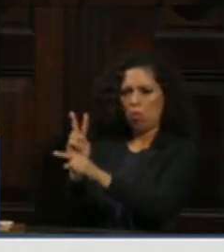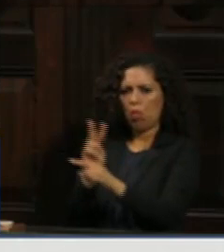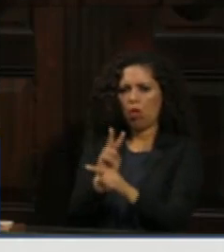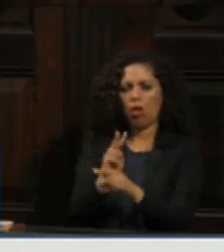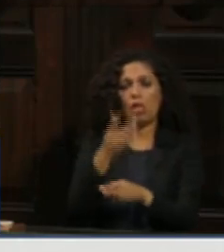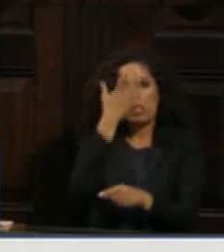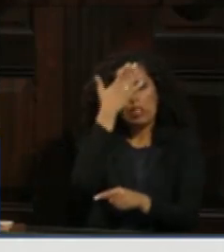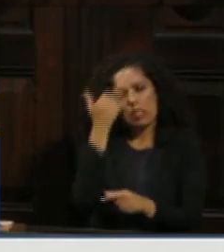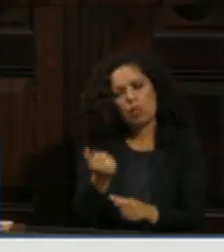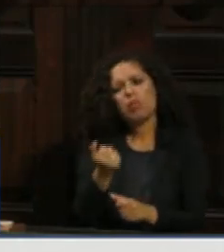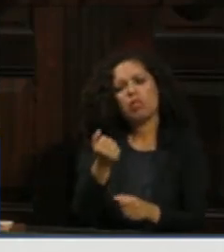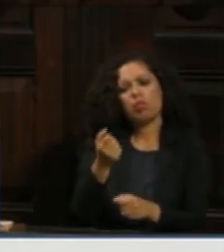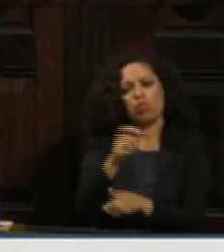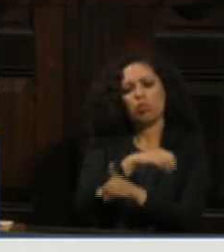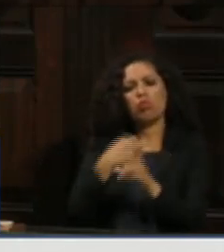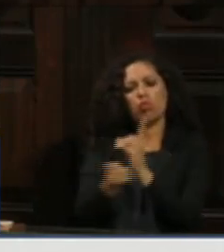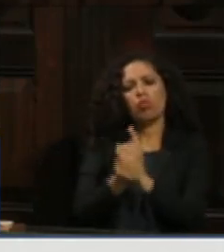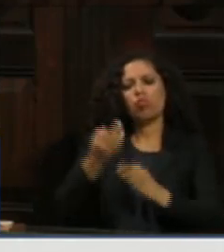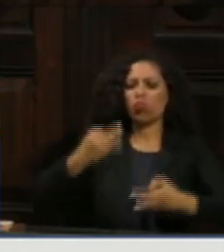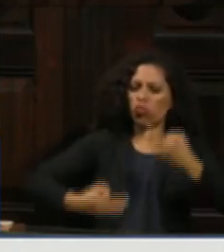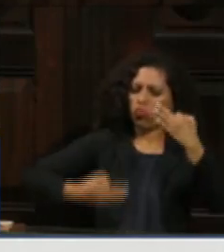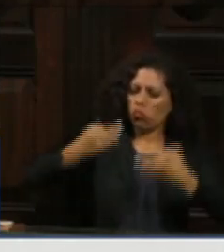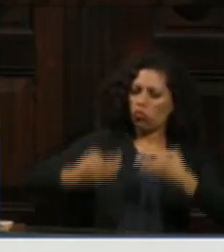dessas intervenções para